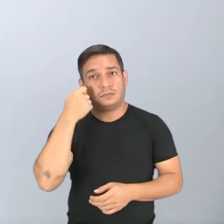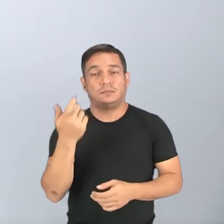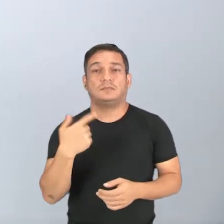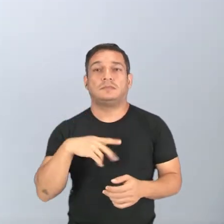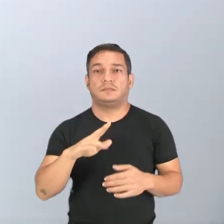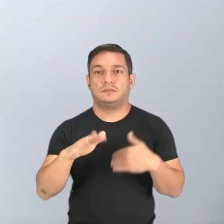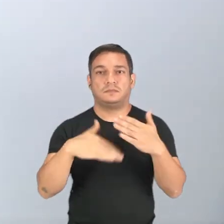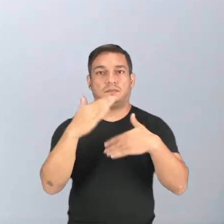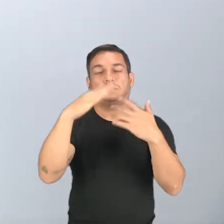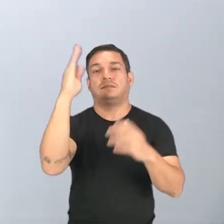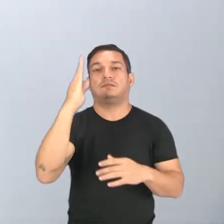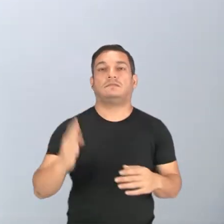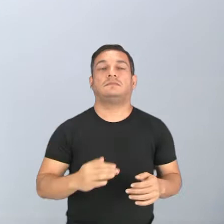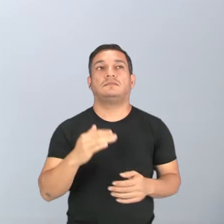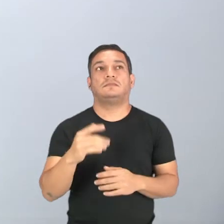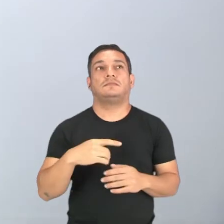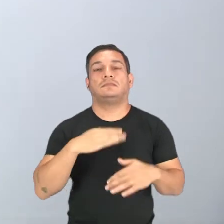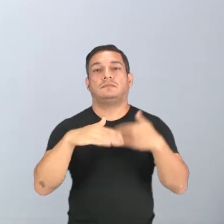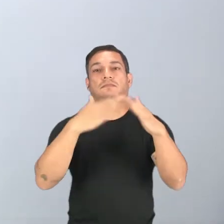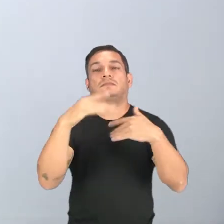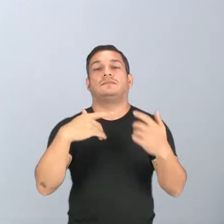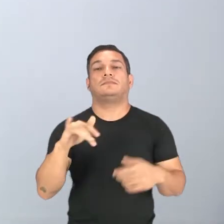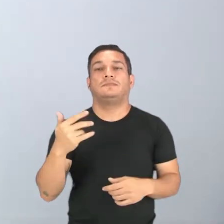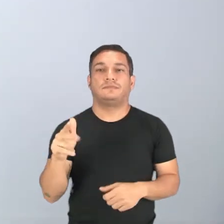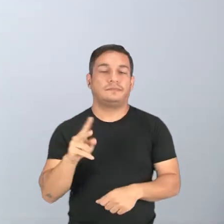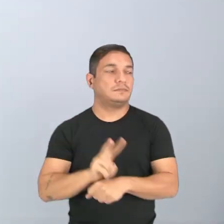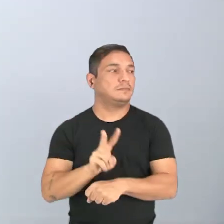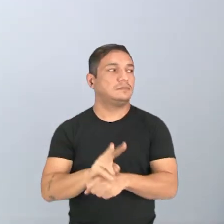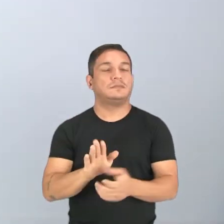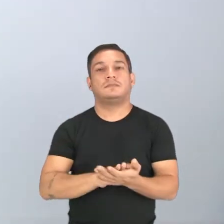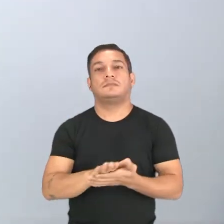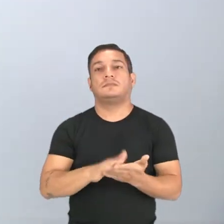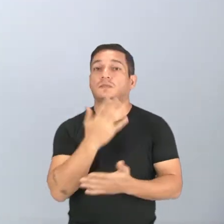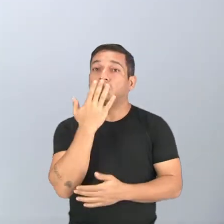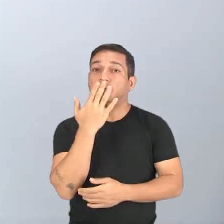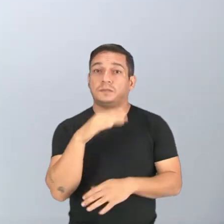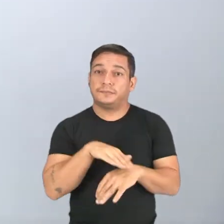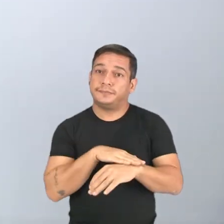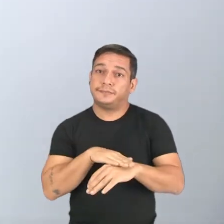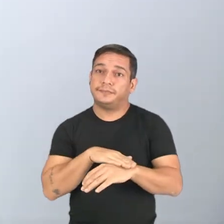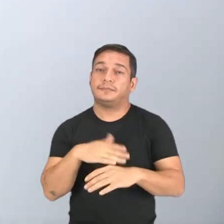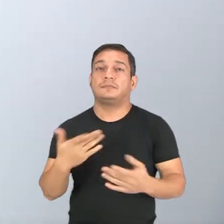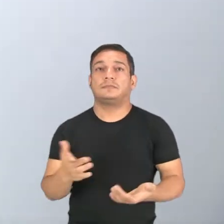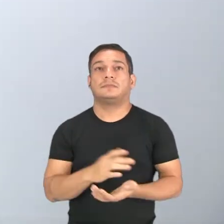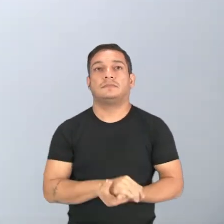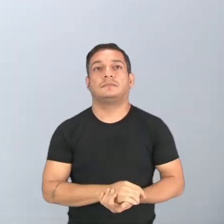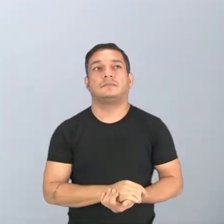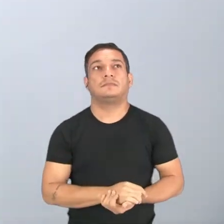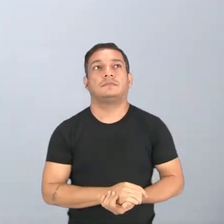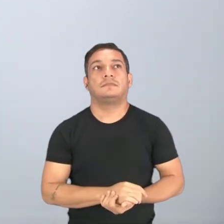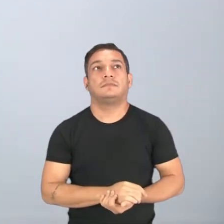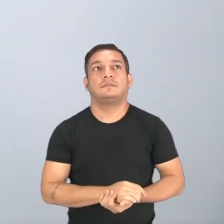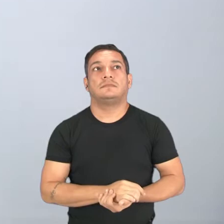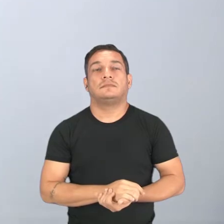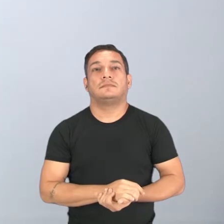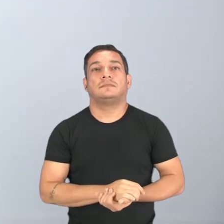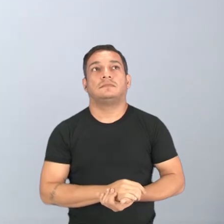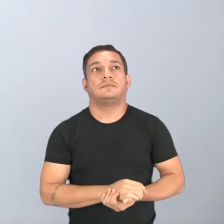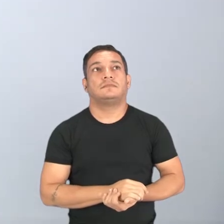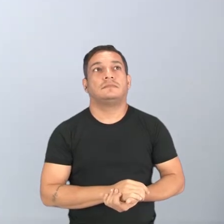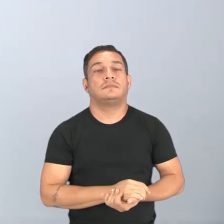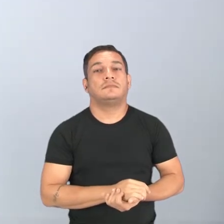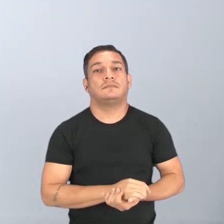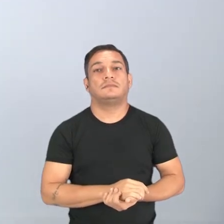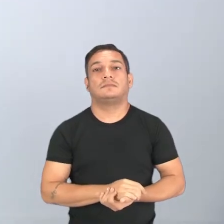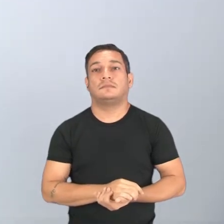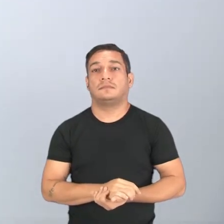para frente se não houvesse, né, esse cuidado com a cor da pele, o que é absolutamente fora, né,